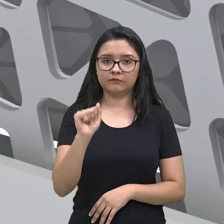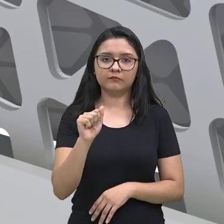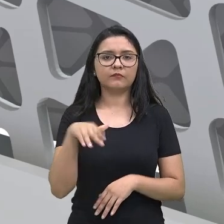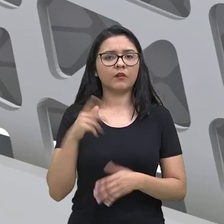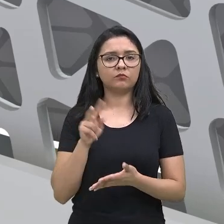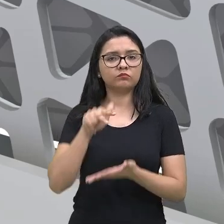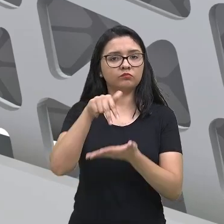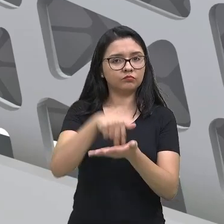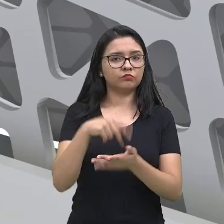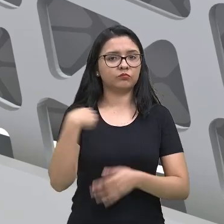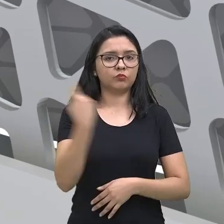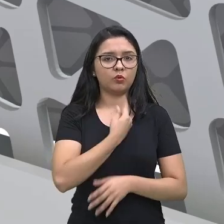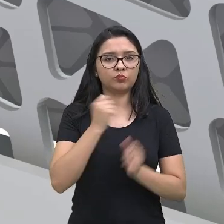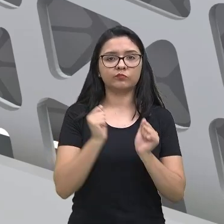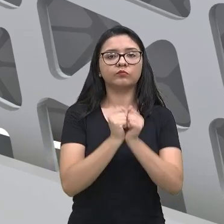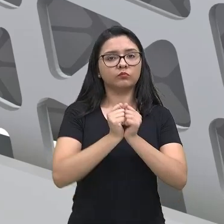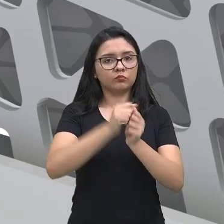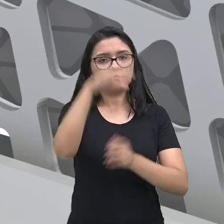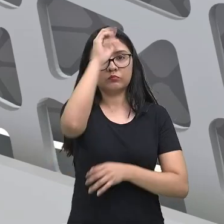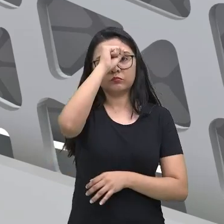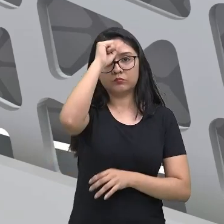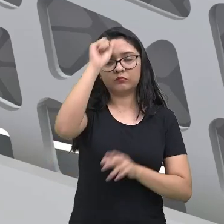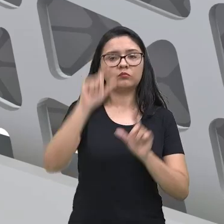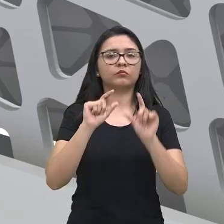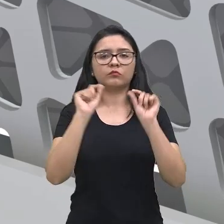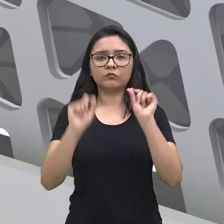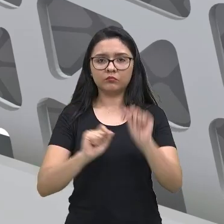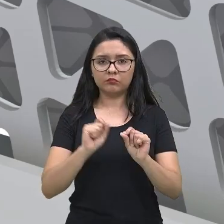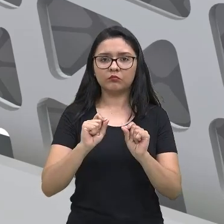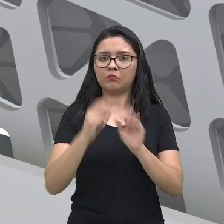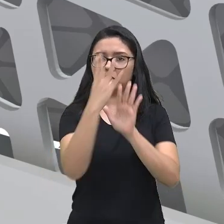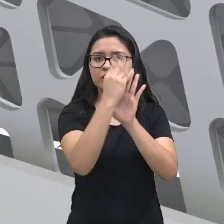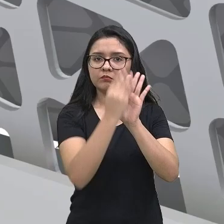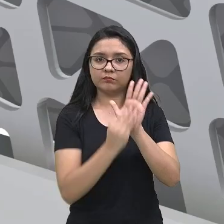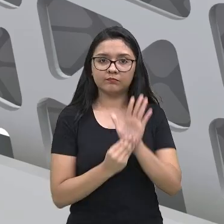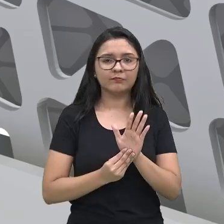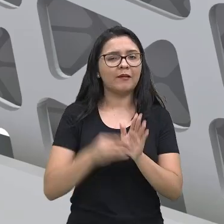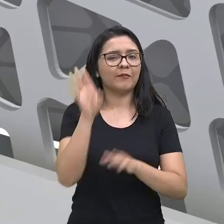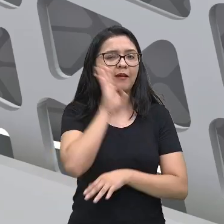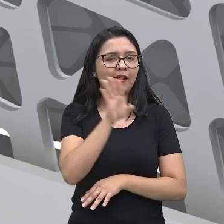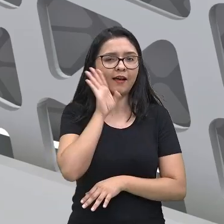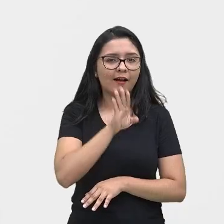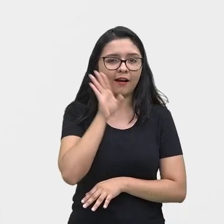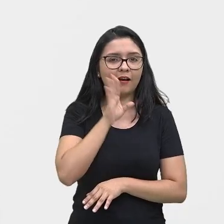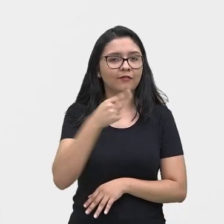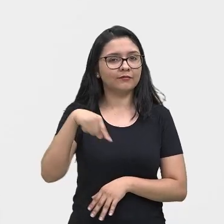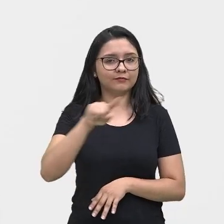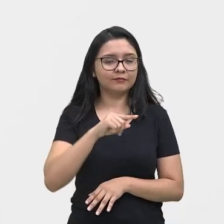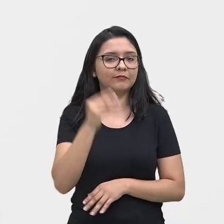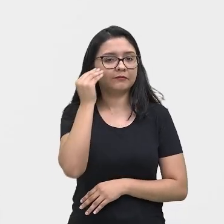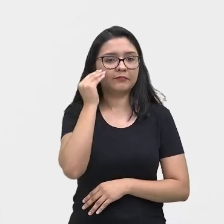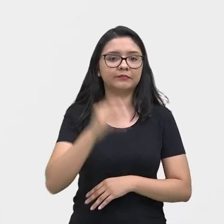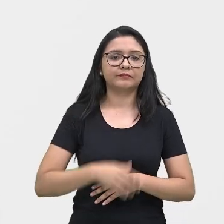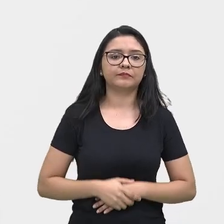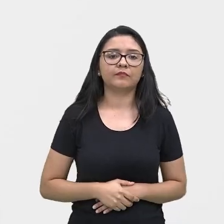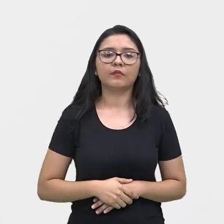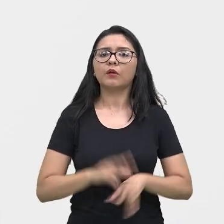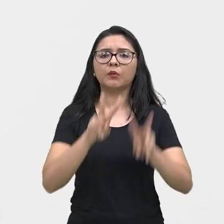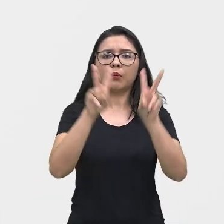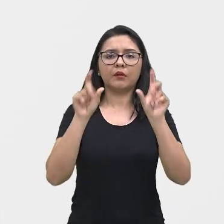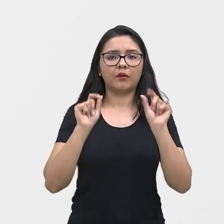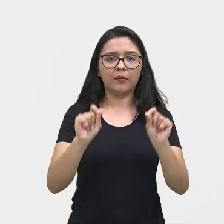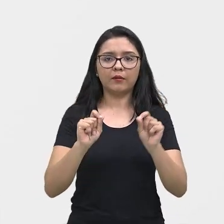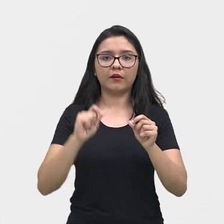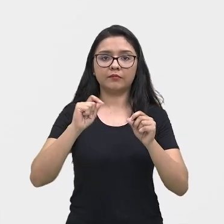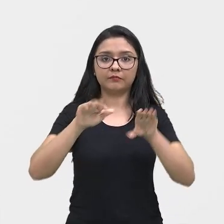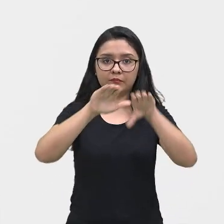gente aprender um pouquinho mais sobre conteúdo que hoje é muito legal. Vamos dar uma olhada aí. Nosso objeto de